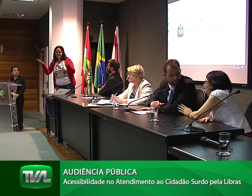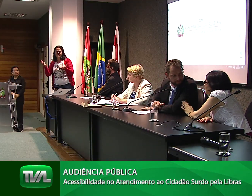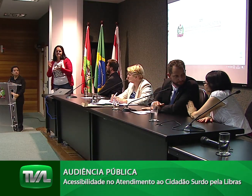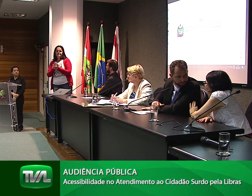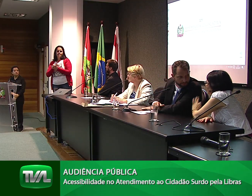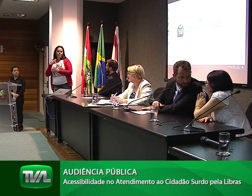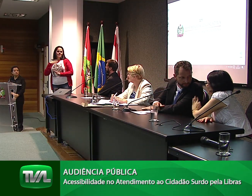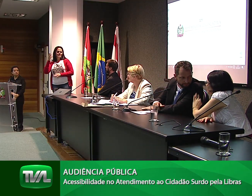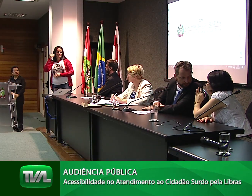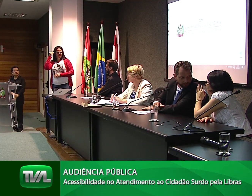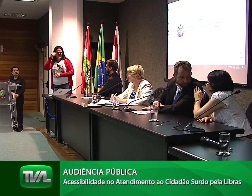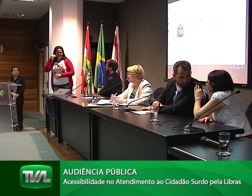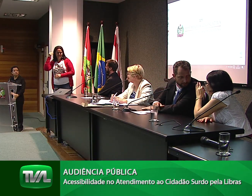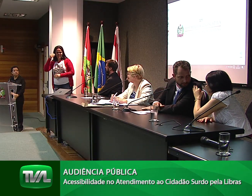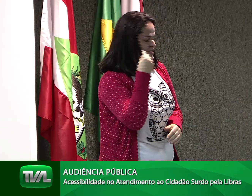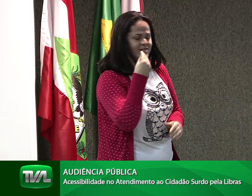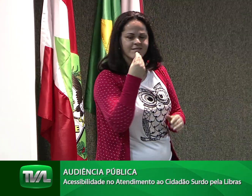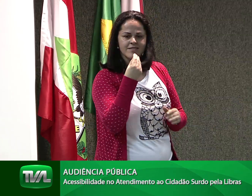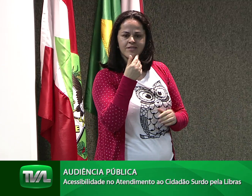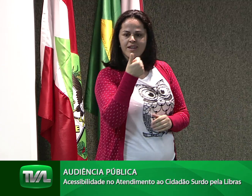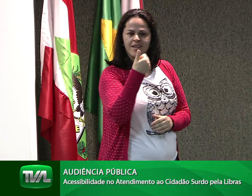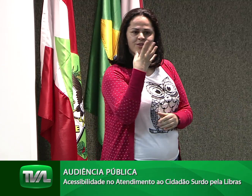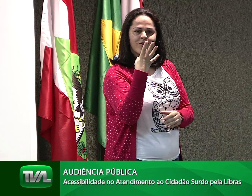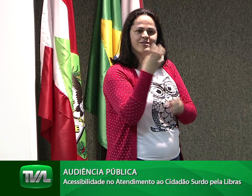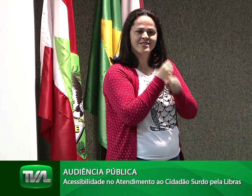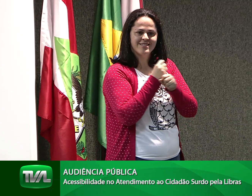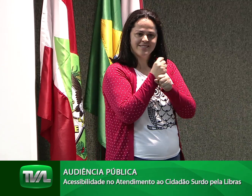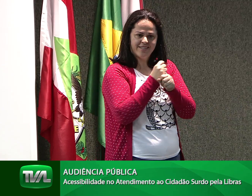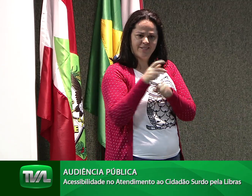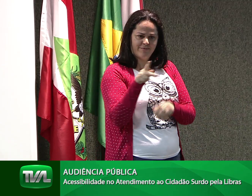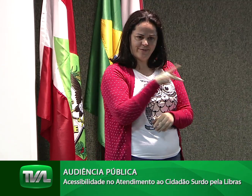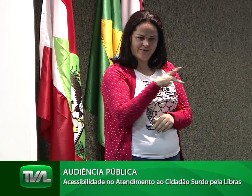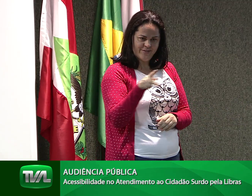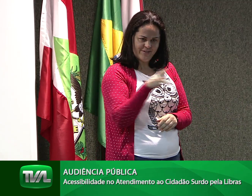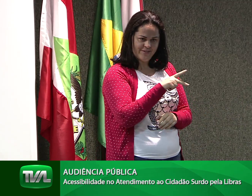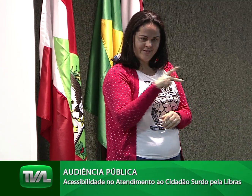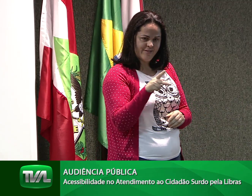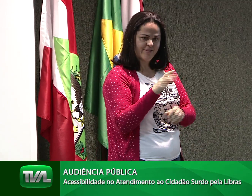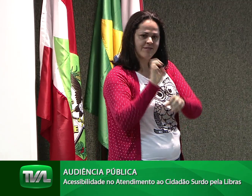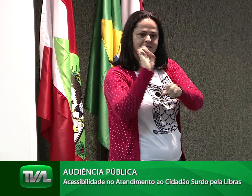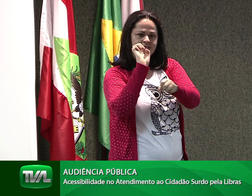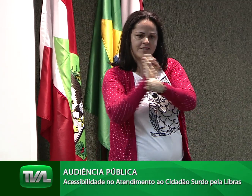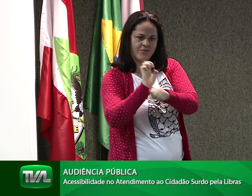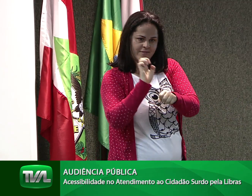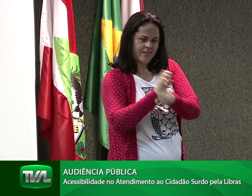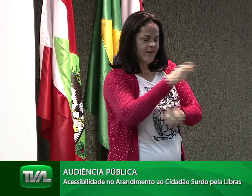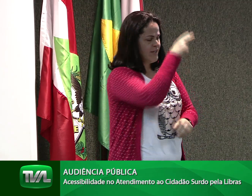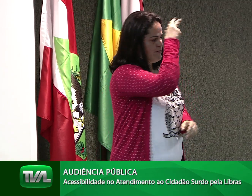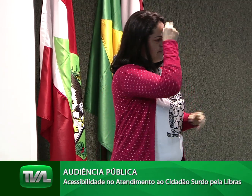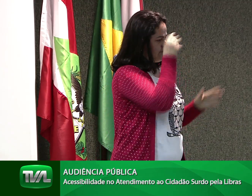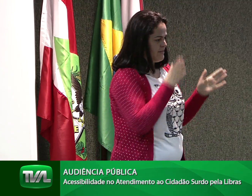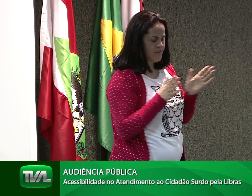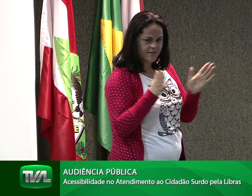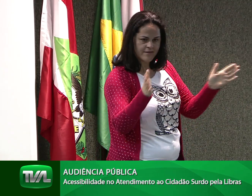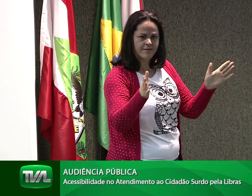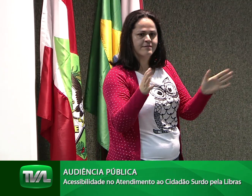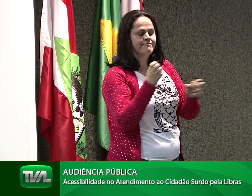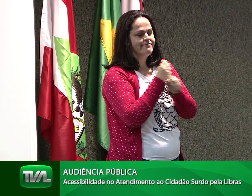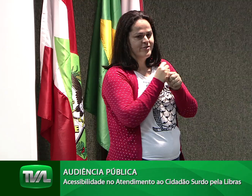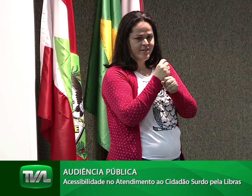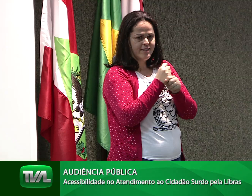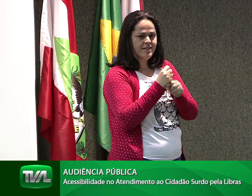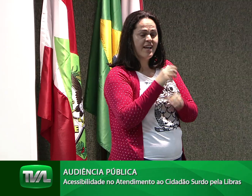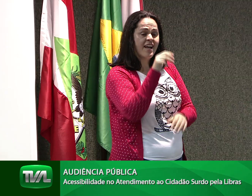Boa noite a todos e a todas. Então, pela minha experiência, também eu tenho já 14 anos como professora, em âmbito